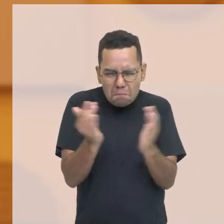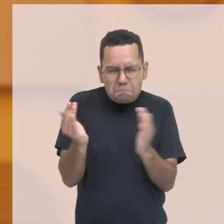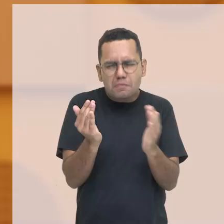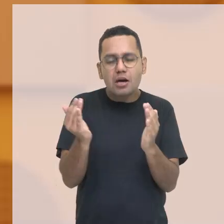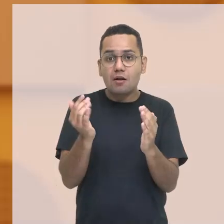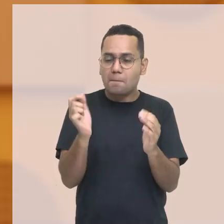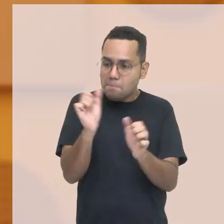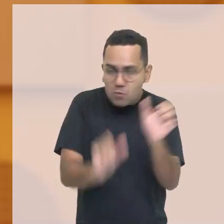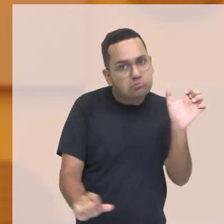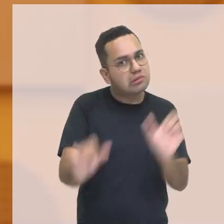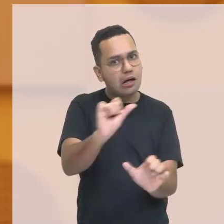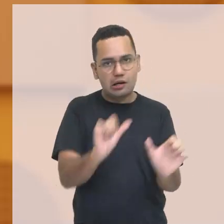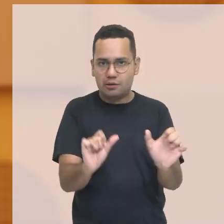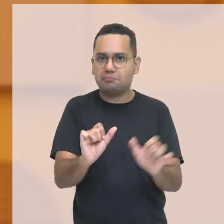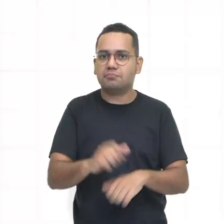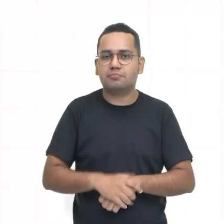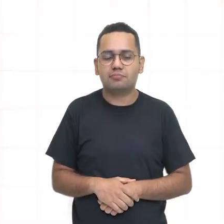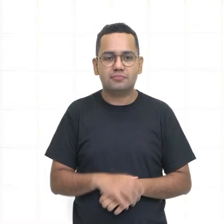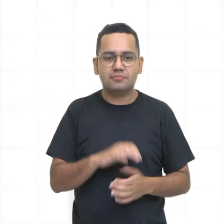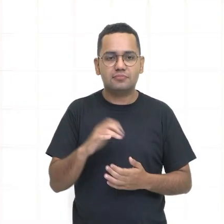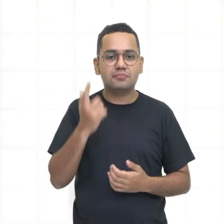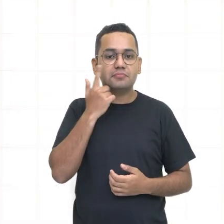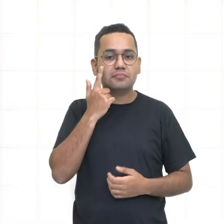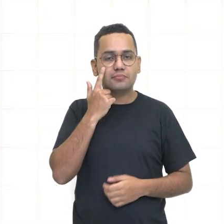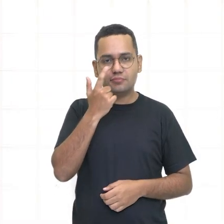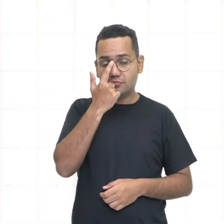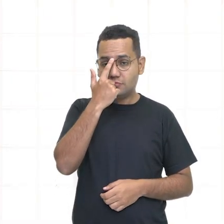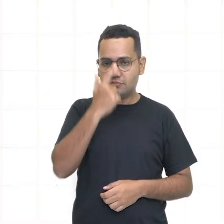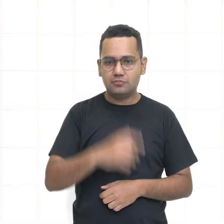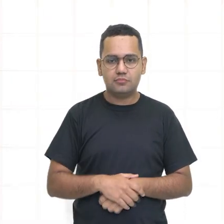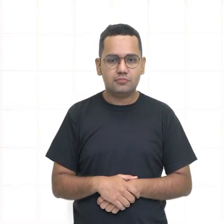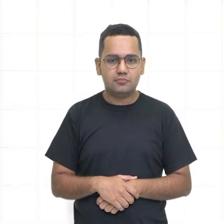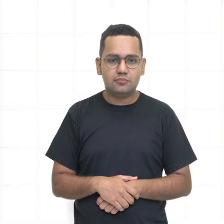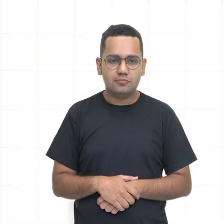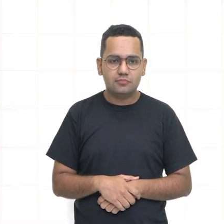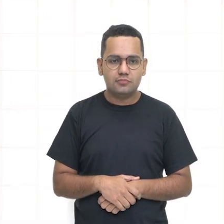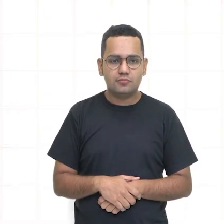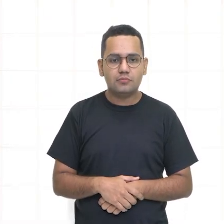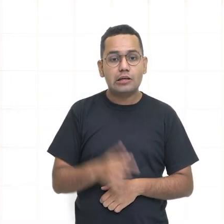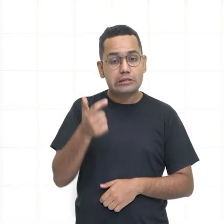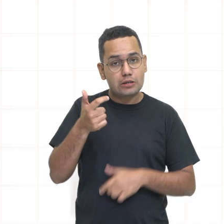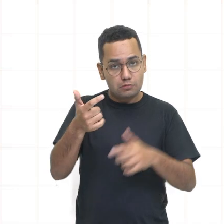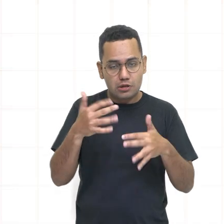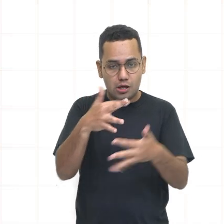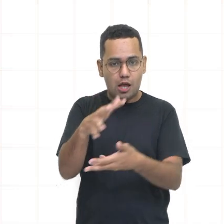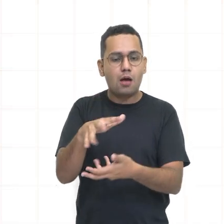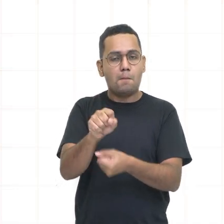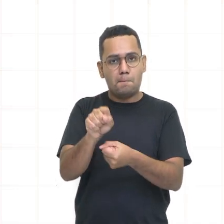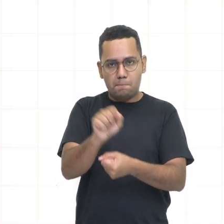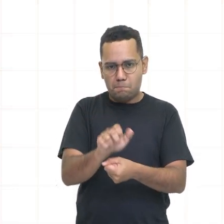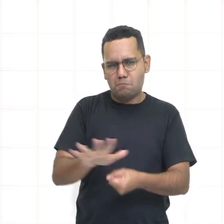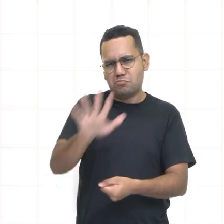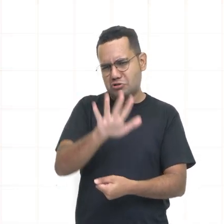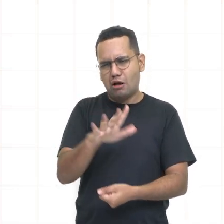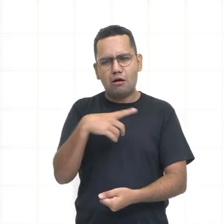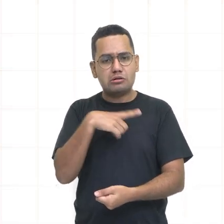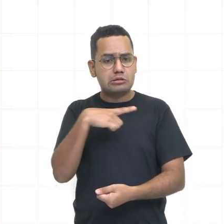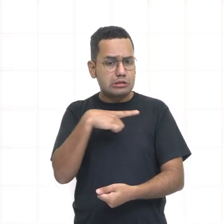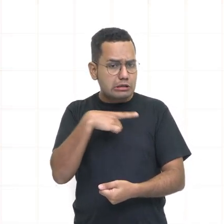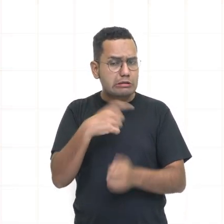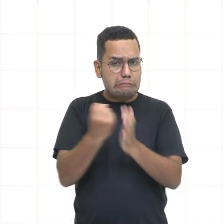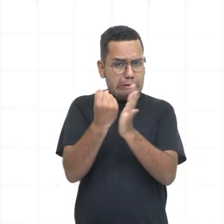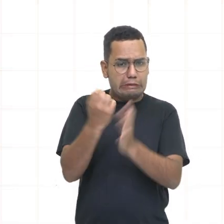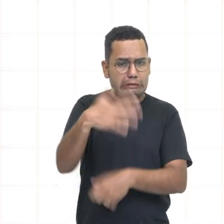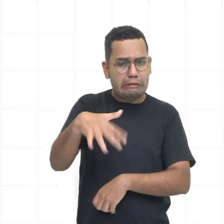Então, o que vai acontecer neste momento? Vamos lá. A Segunda Guerra Mundial marcou a história da humanidade com sua brutalidade